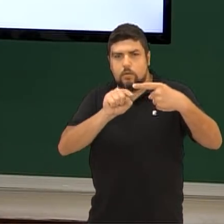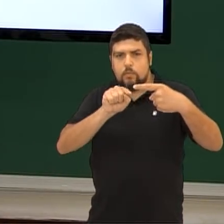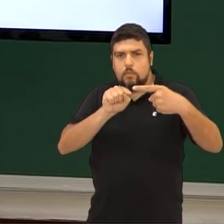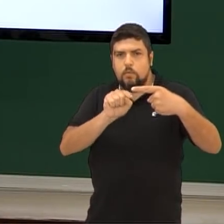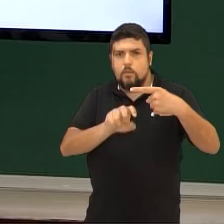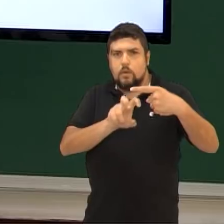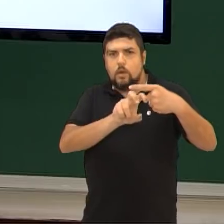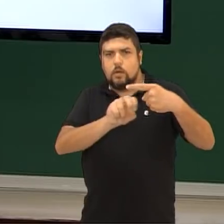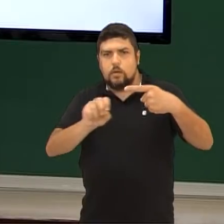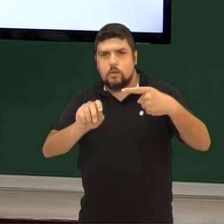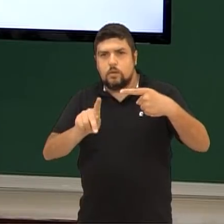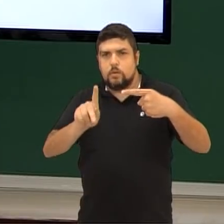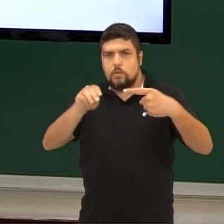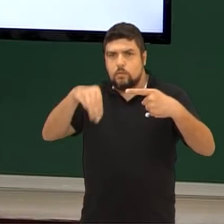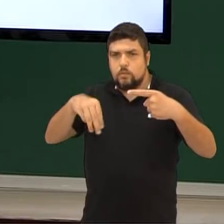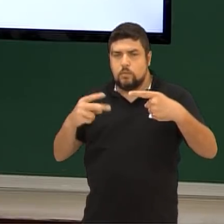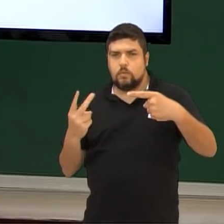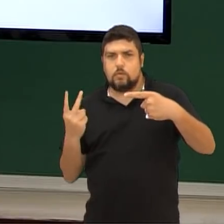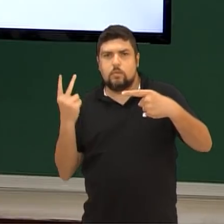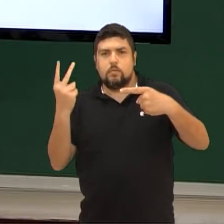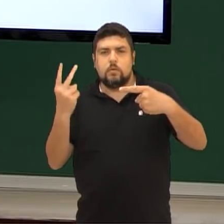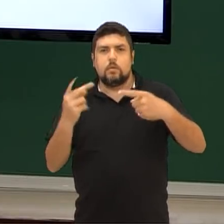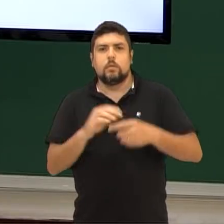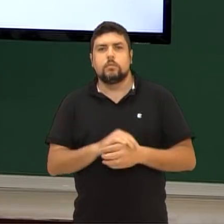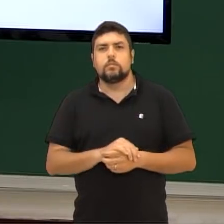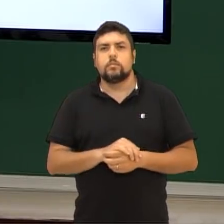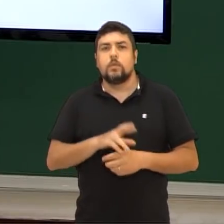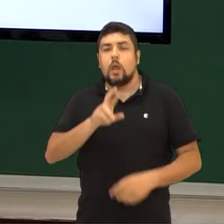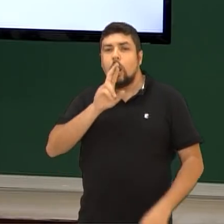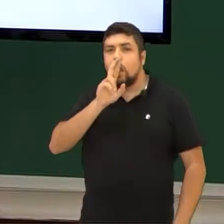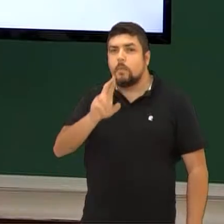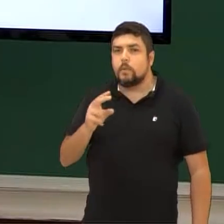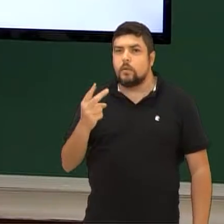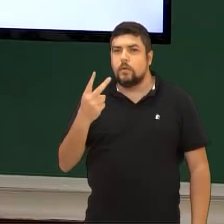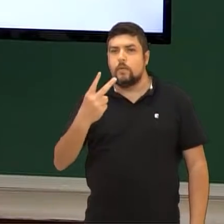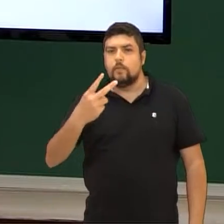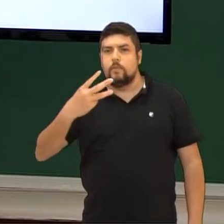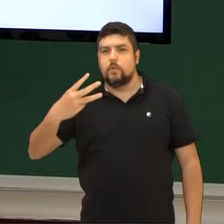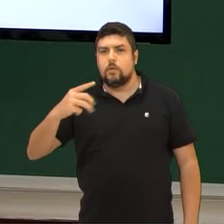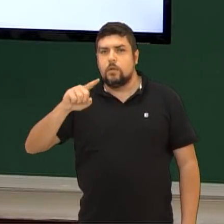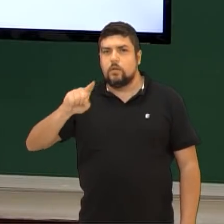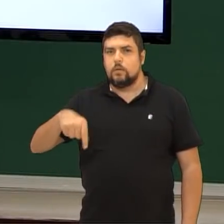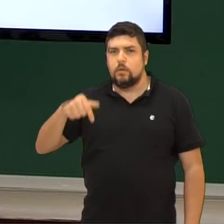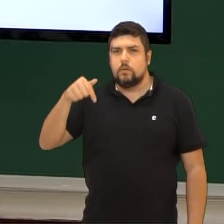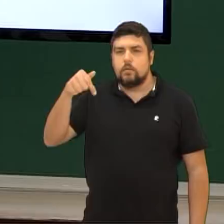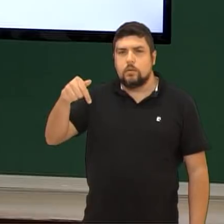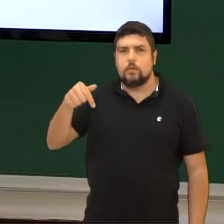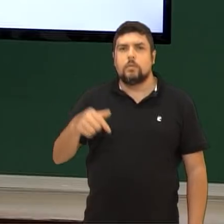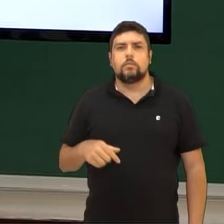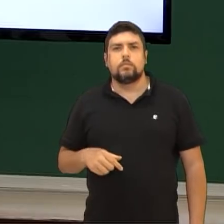quantidade de quilômetros quadrados, você tem 23,7. Esse